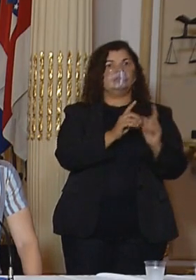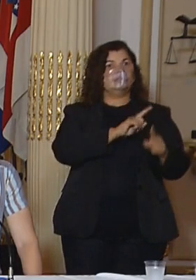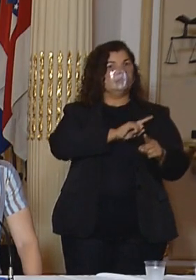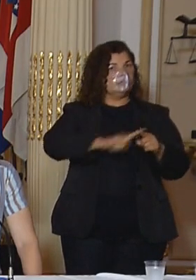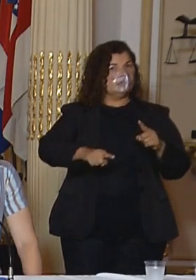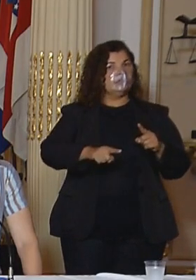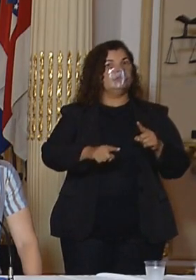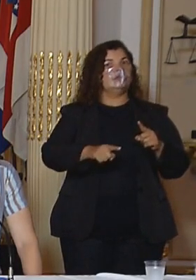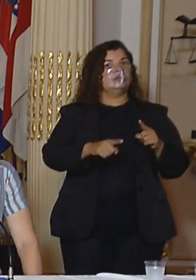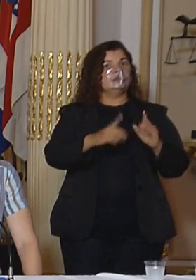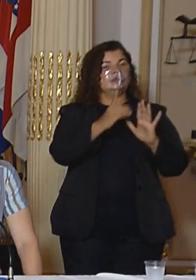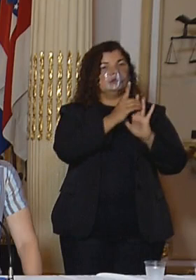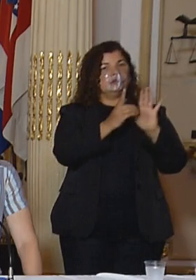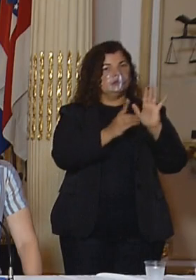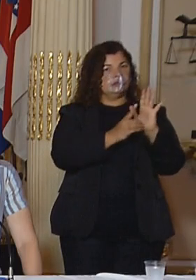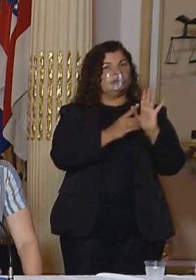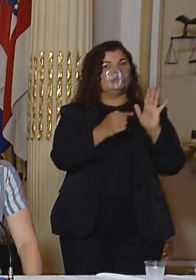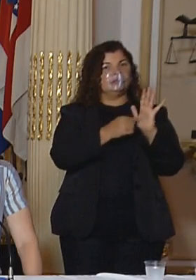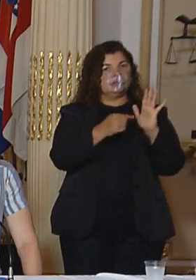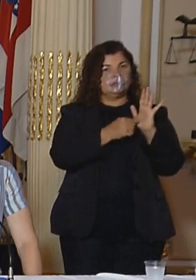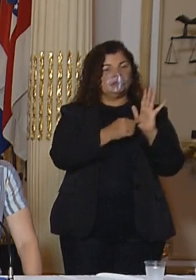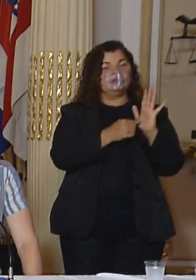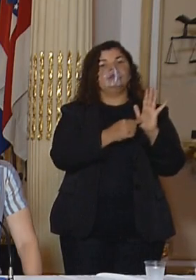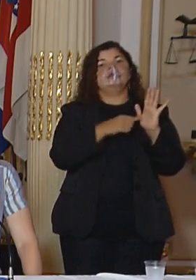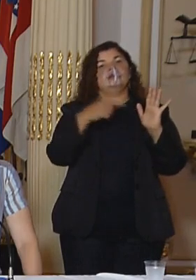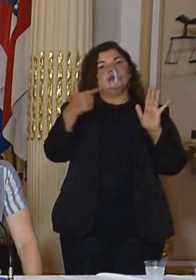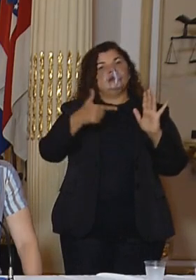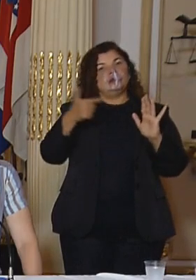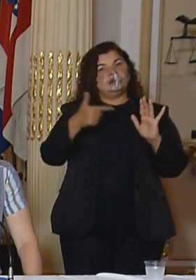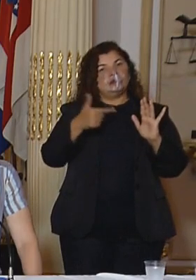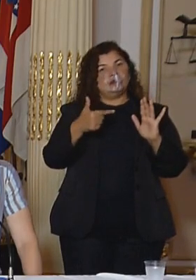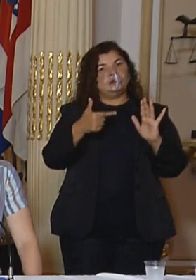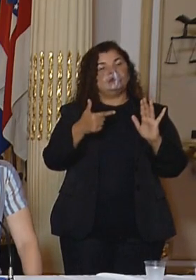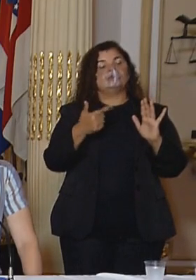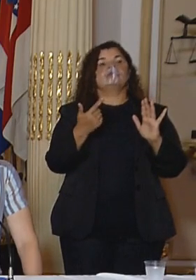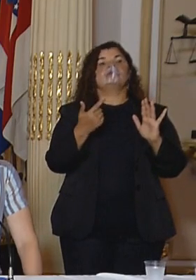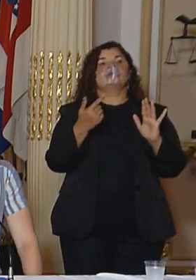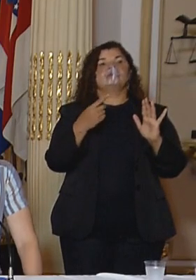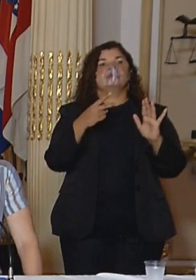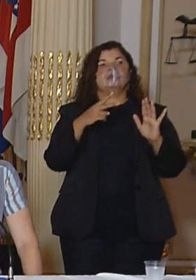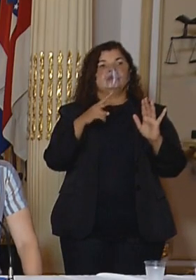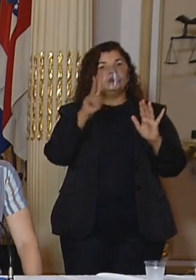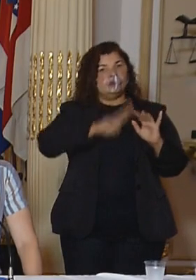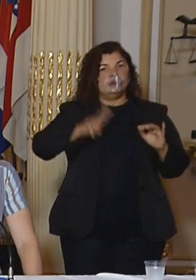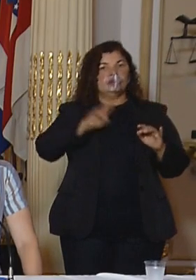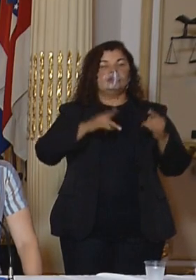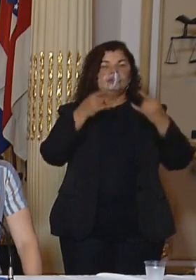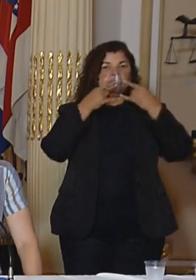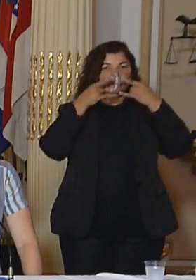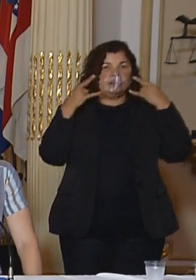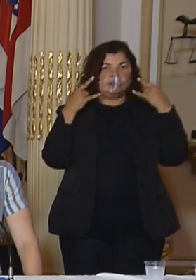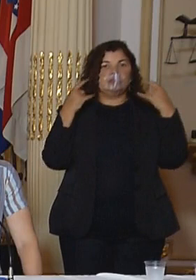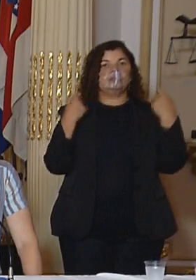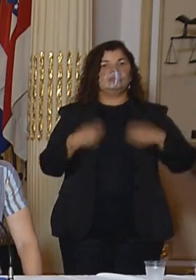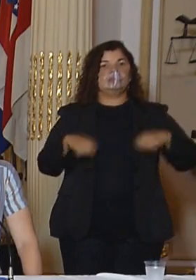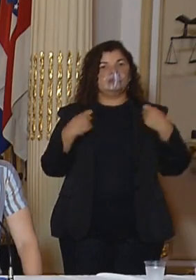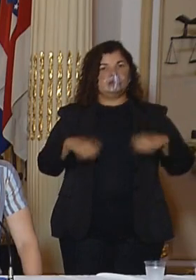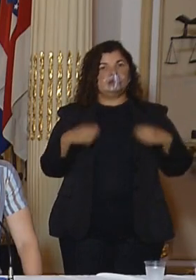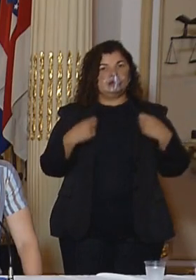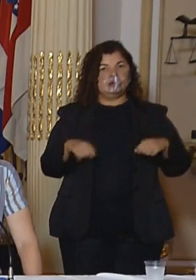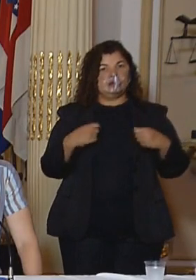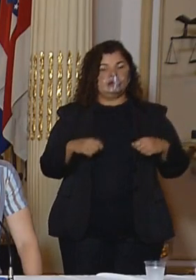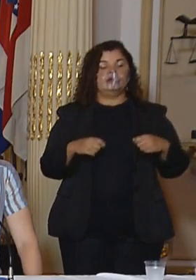pelo decreto. Segundo, para a necessidade da utilização da máscara, para os